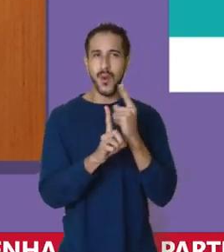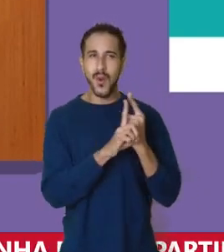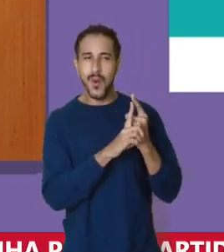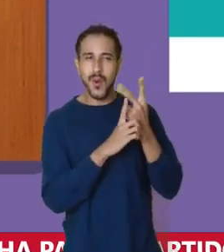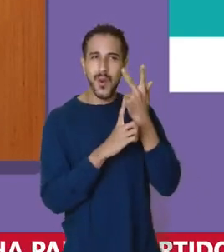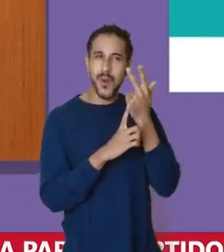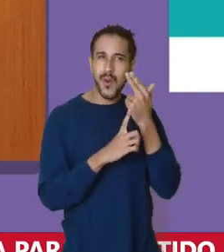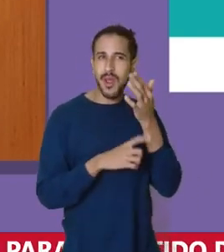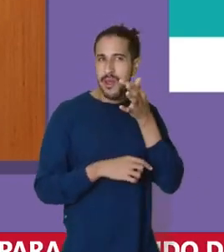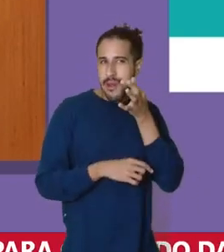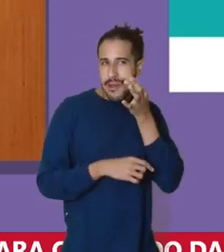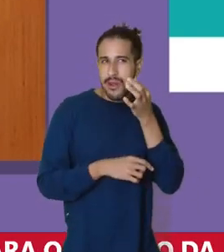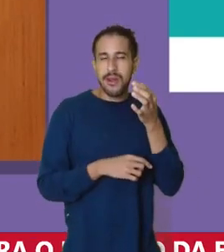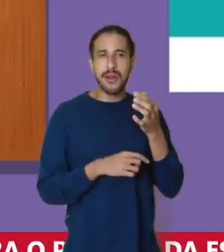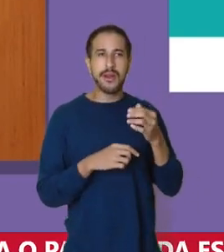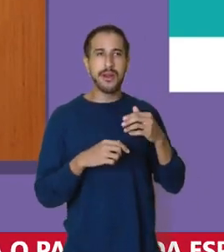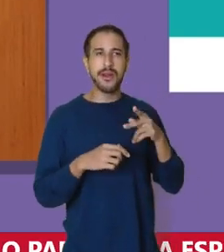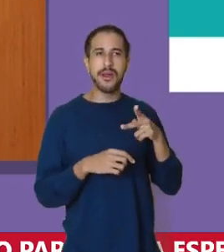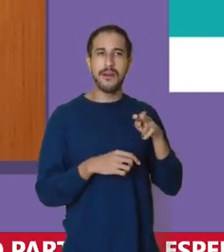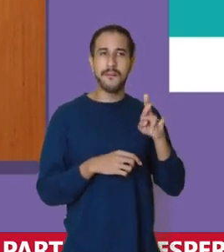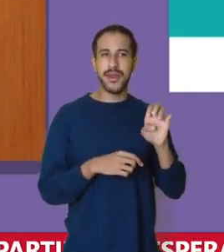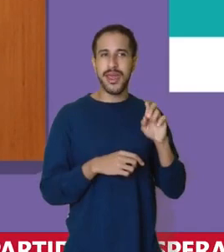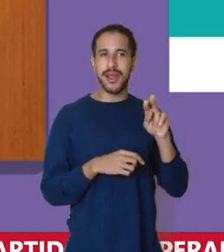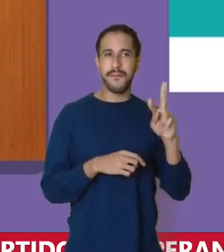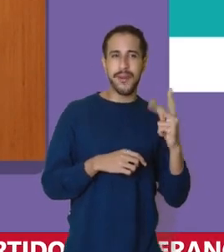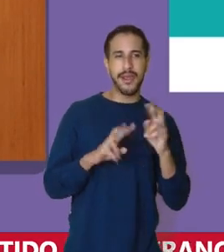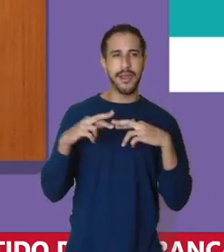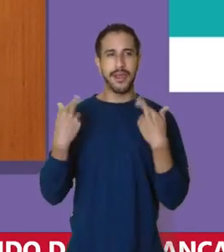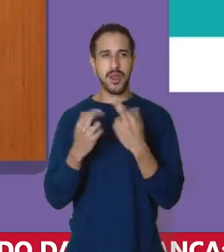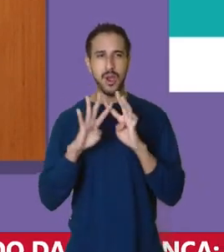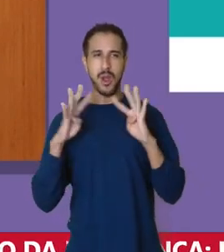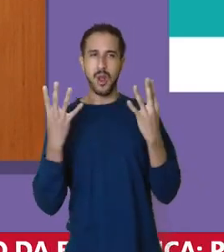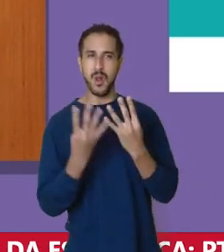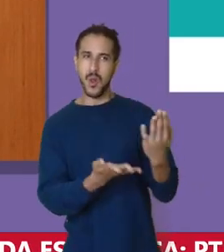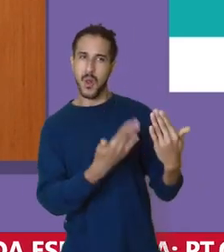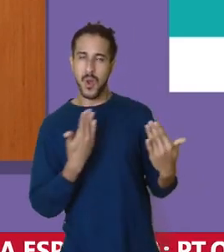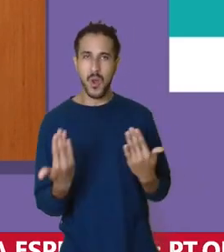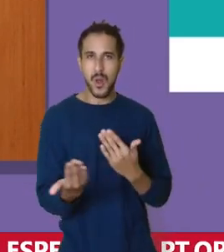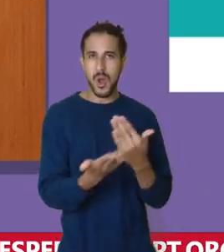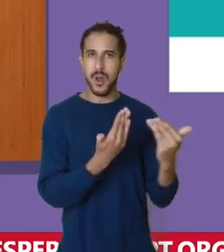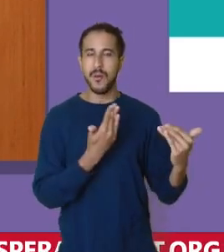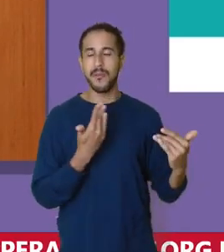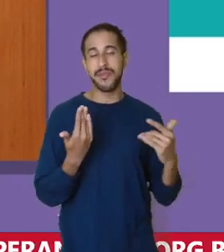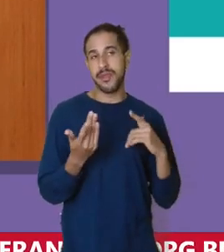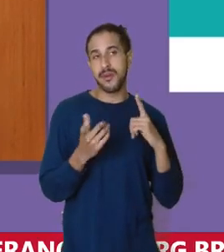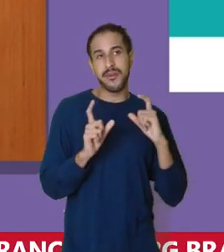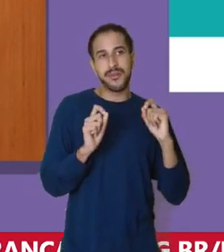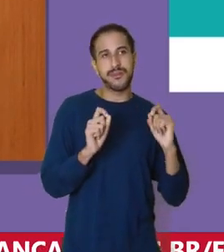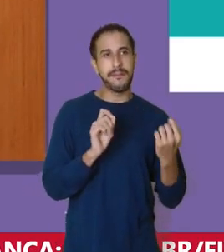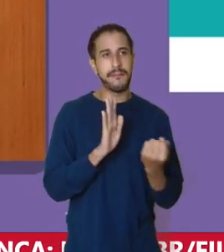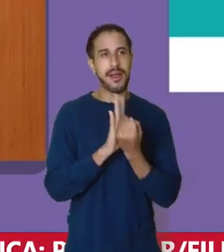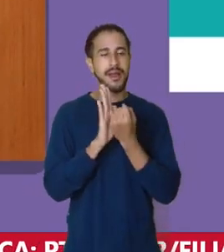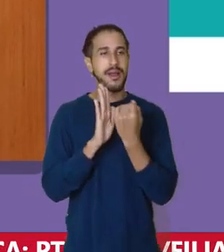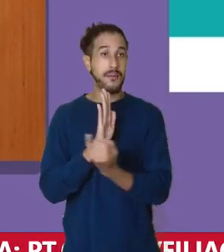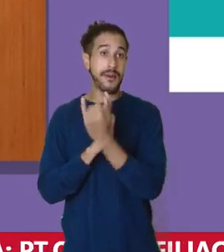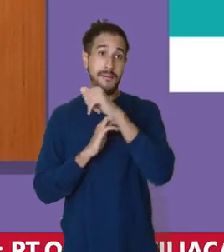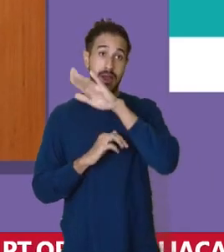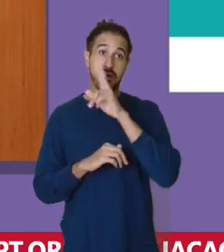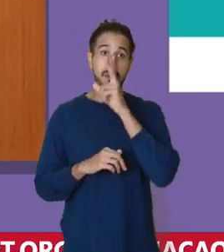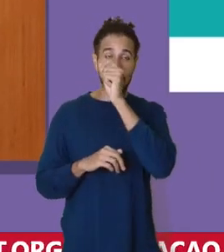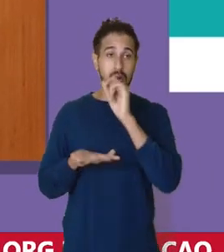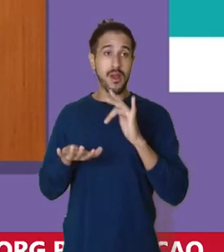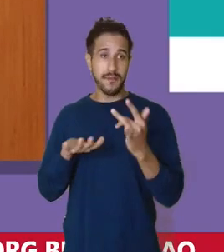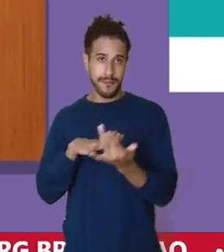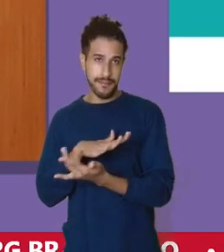normalmente estaríamos fazendo de pré-campanha, né, reuniões, rodas de conversa, tem tido uma significância ainda maior nesse momento as